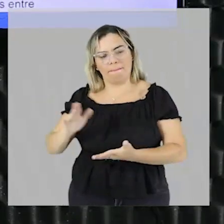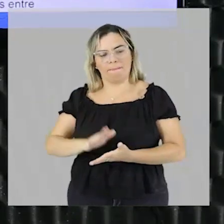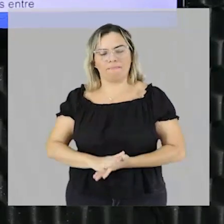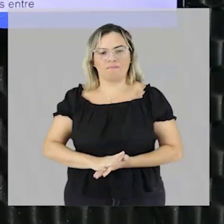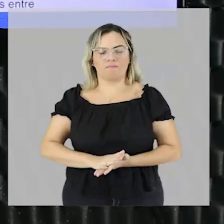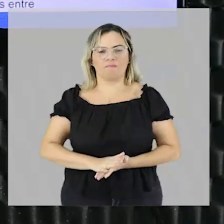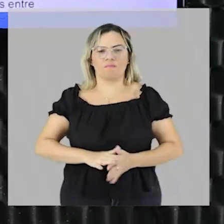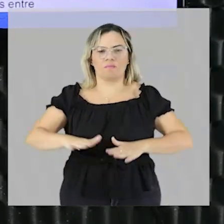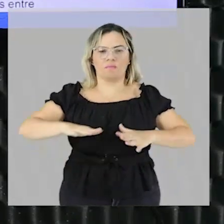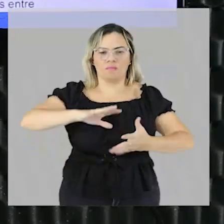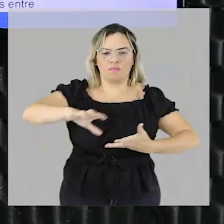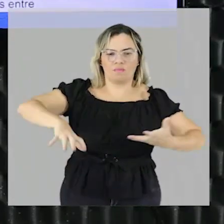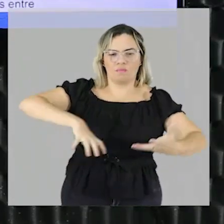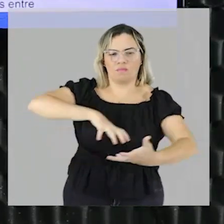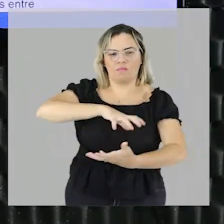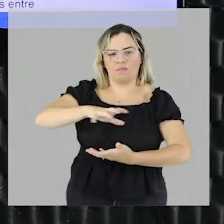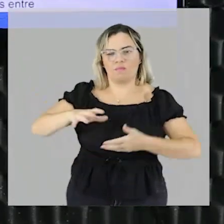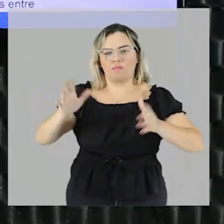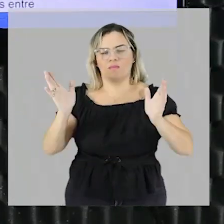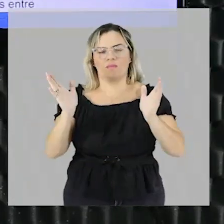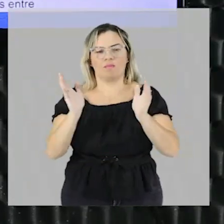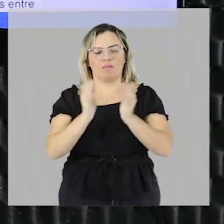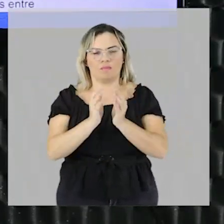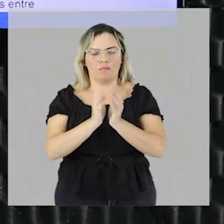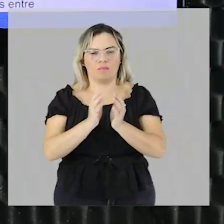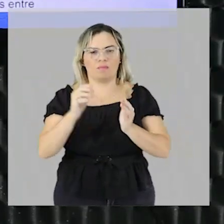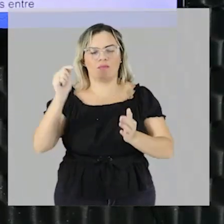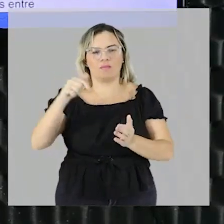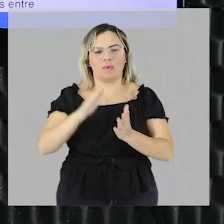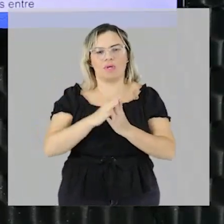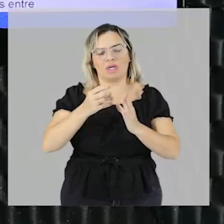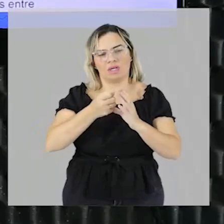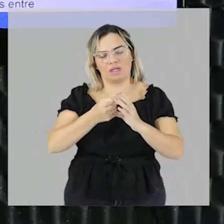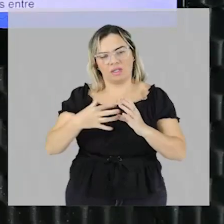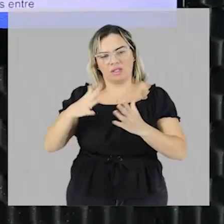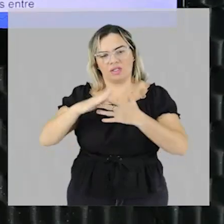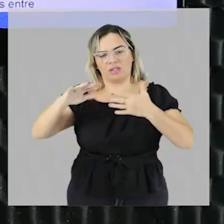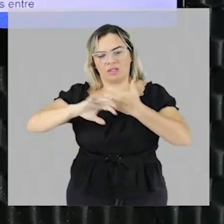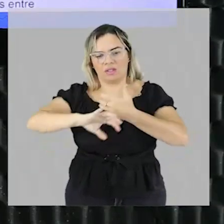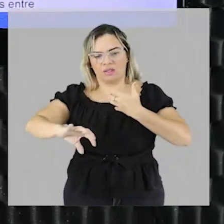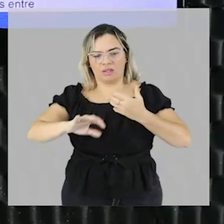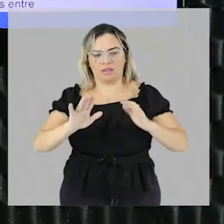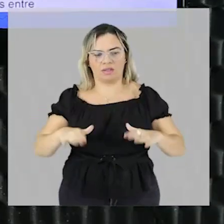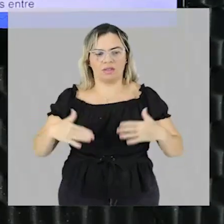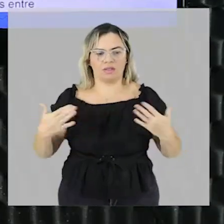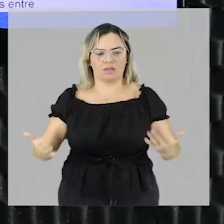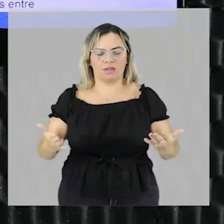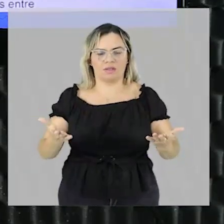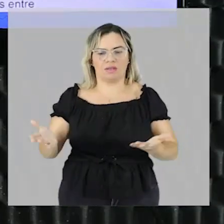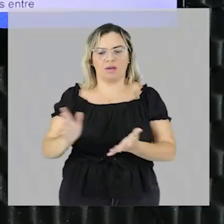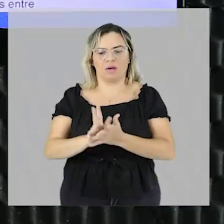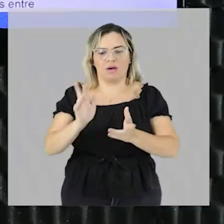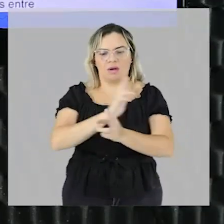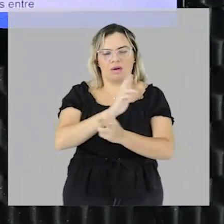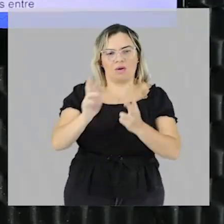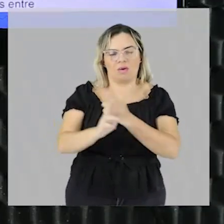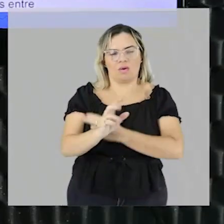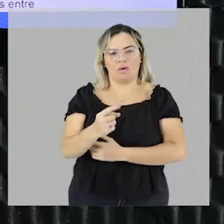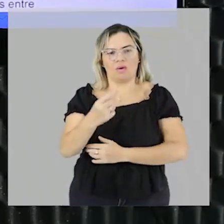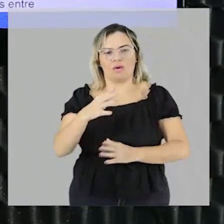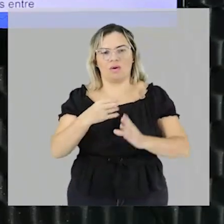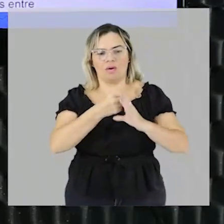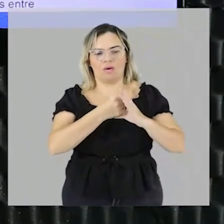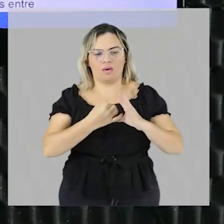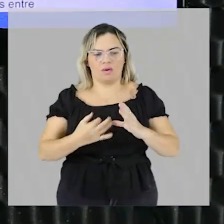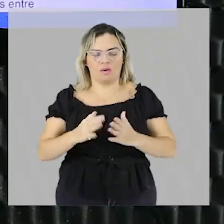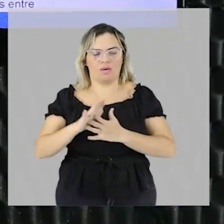da Revolução Pernambucana, ele foi um movimento de caráter separatista. Então, olha só, relaciona-se a um aspecto do